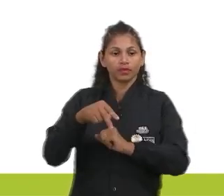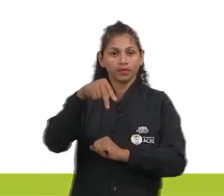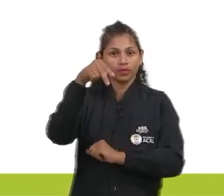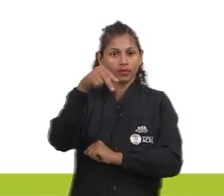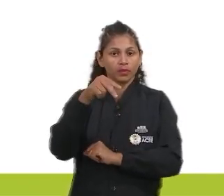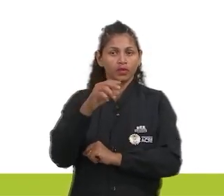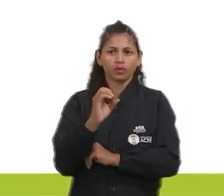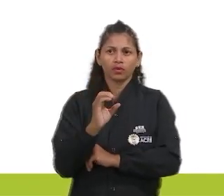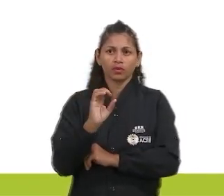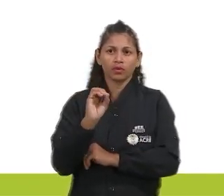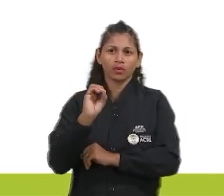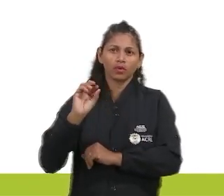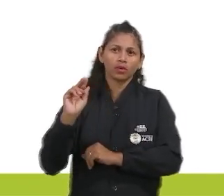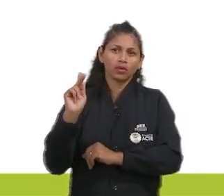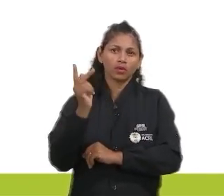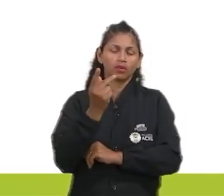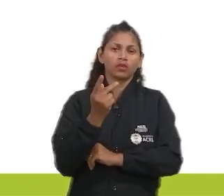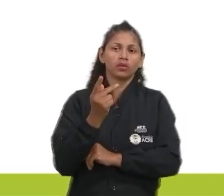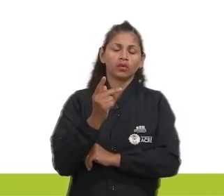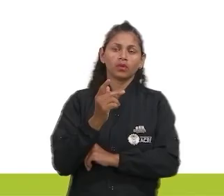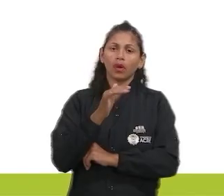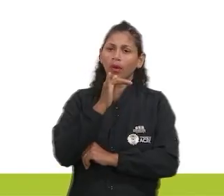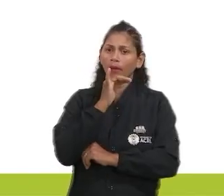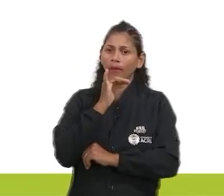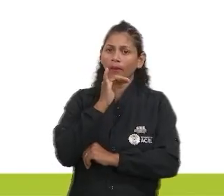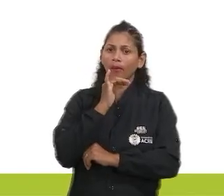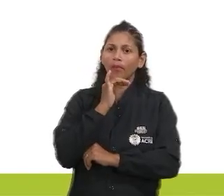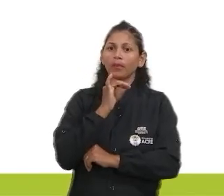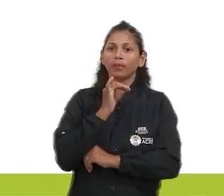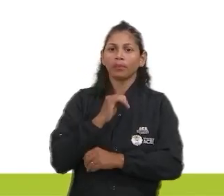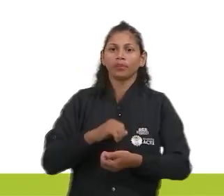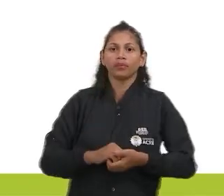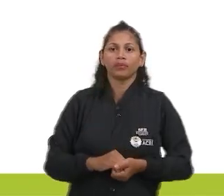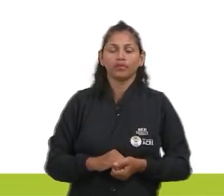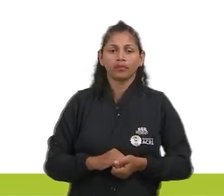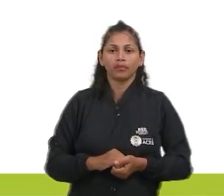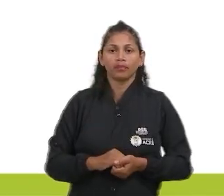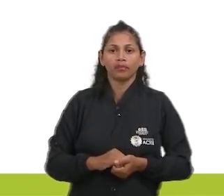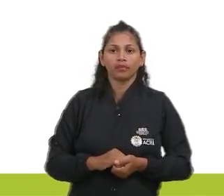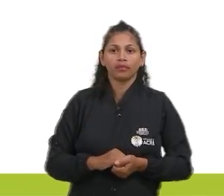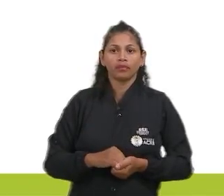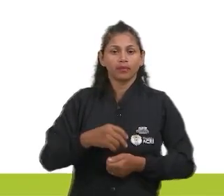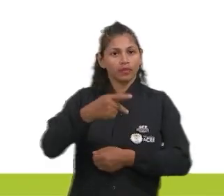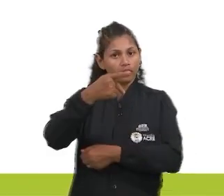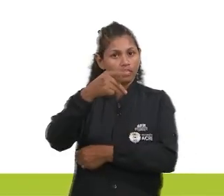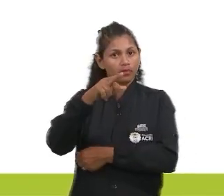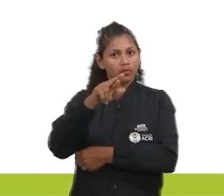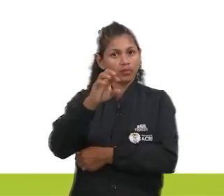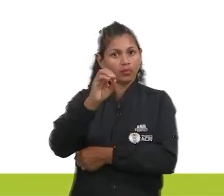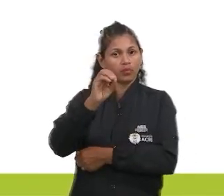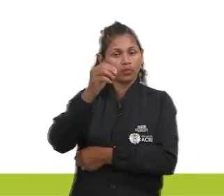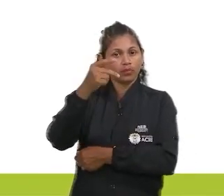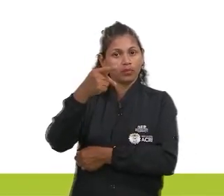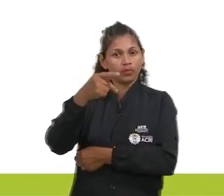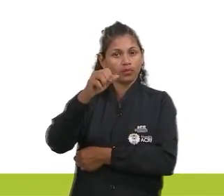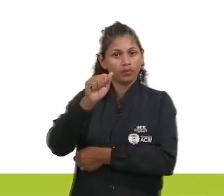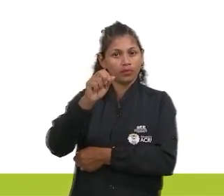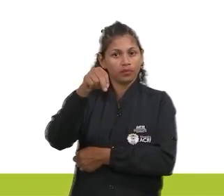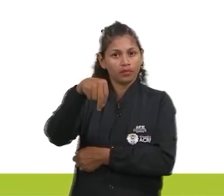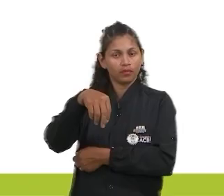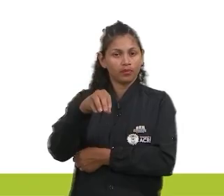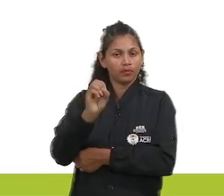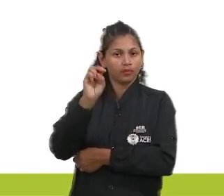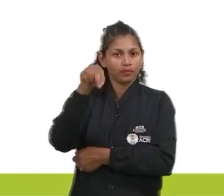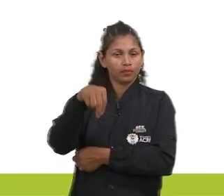secundário. Coloquei aqui alguns exemplos para vocês. No caso aqui da propanona, eu tenho